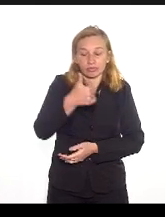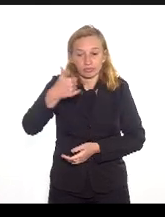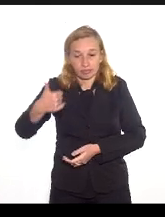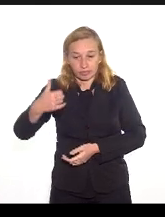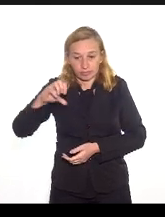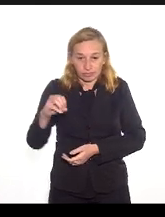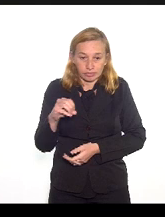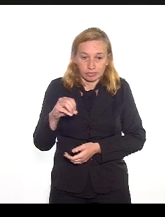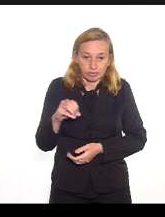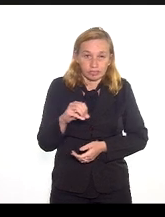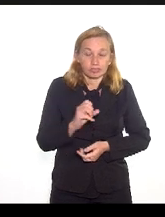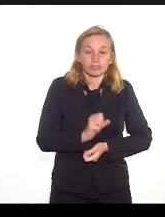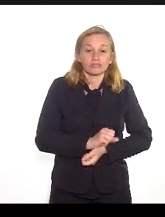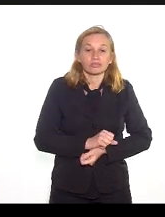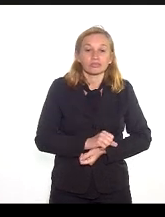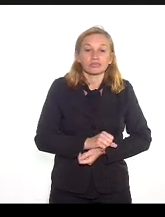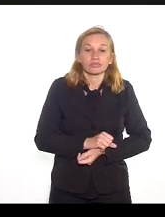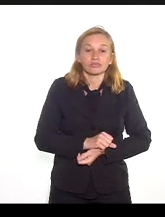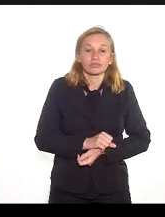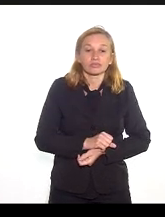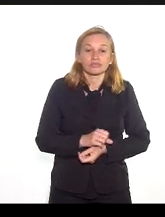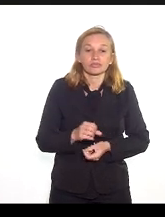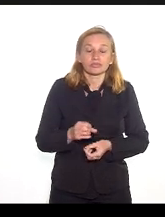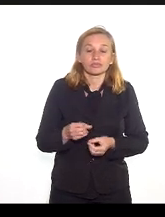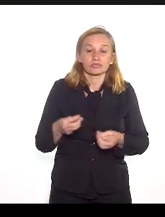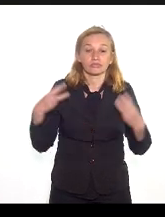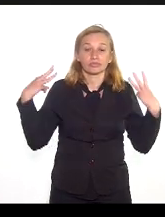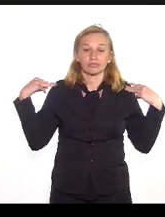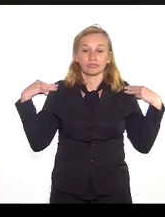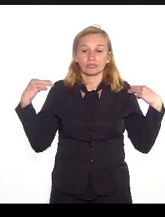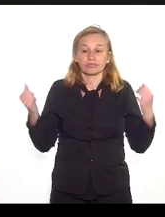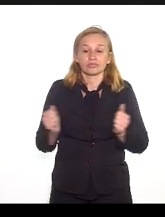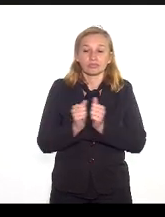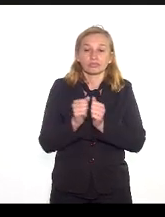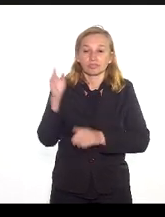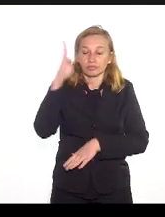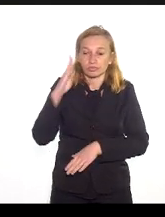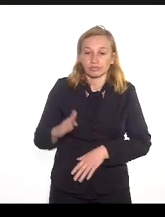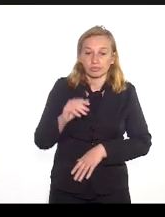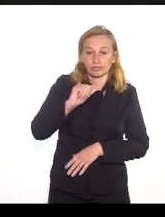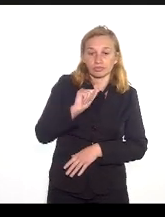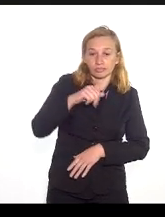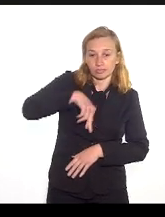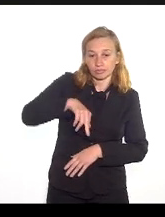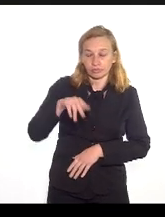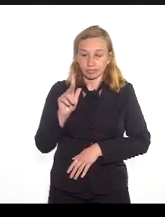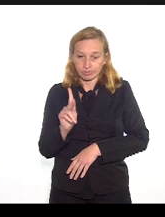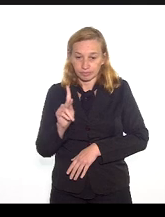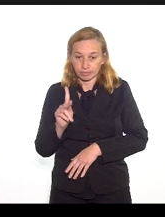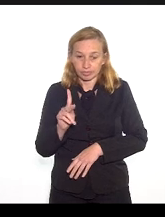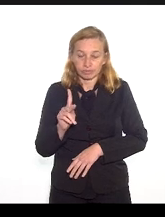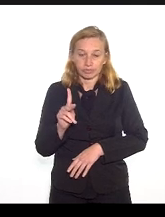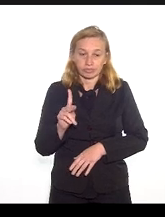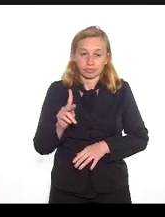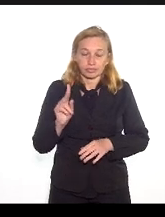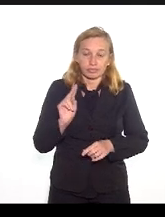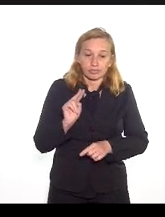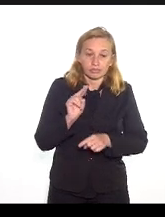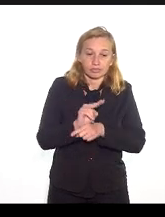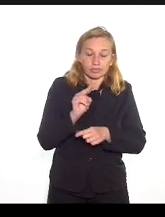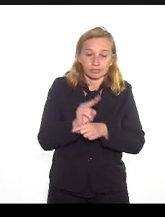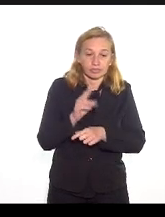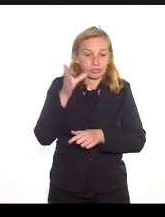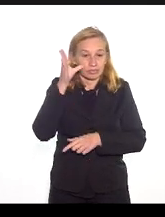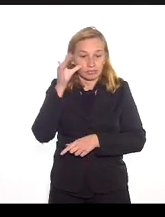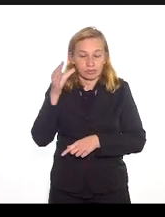2010, o acidente da Chevron. A Marinha do Brasil esteve muito junto com a ANP e IBAMA na defesa dos